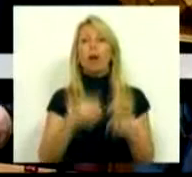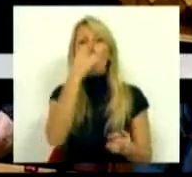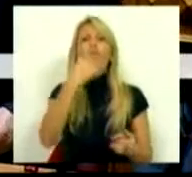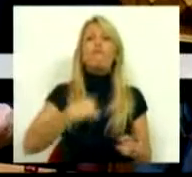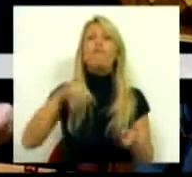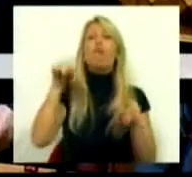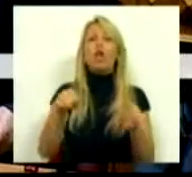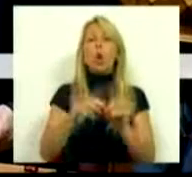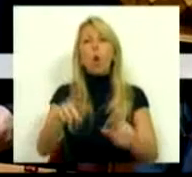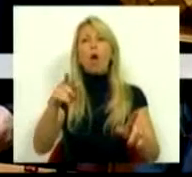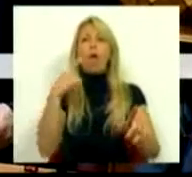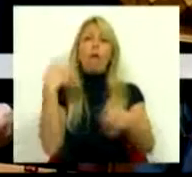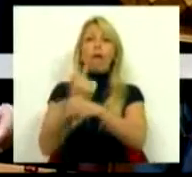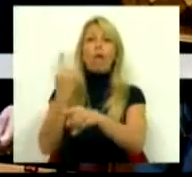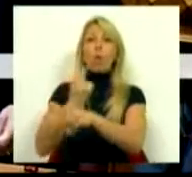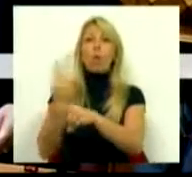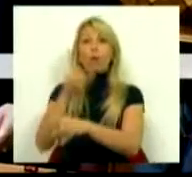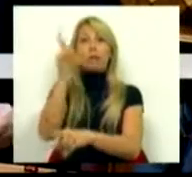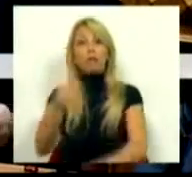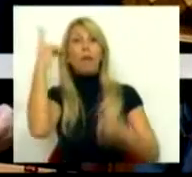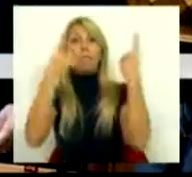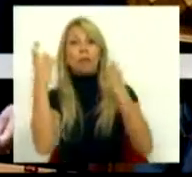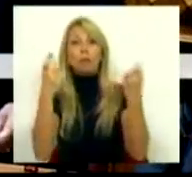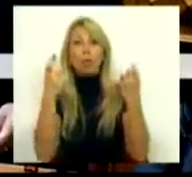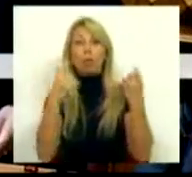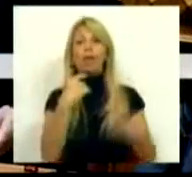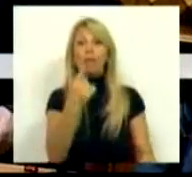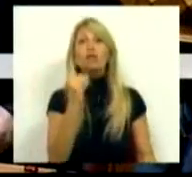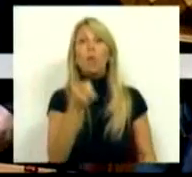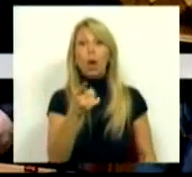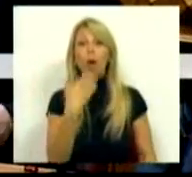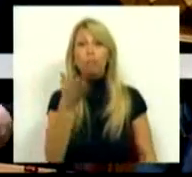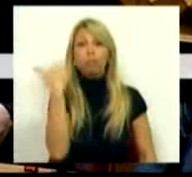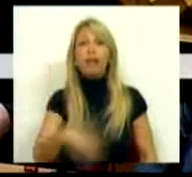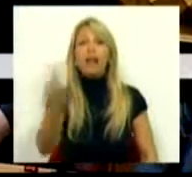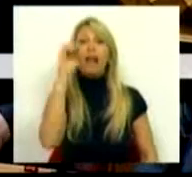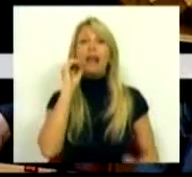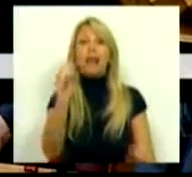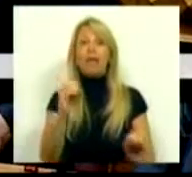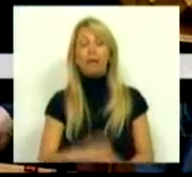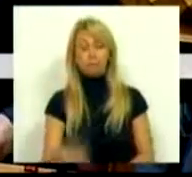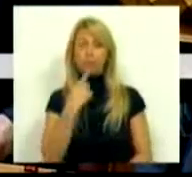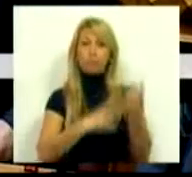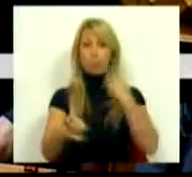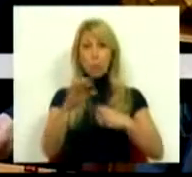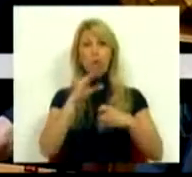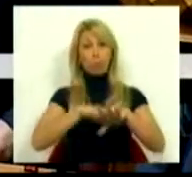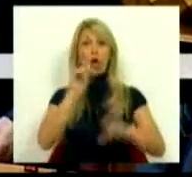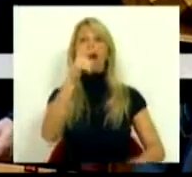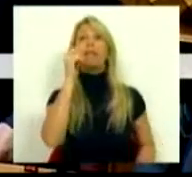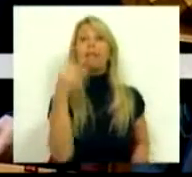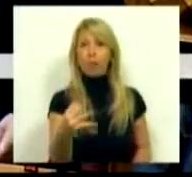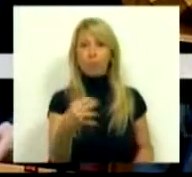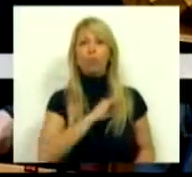receita, não disse nada. Sob a pergunta que eu lhe fiz sobre a TAP, o Sr. Primeiro-Ministro